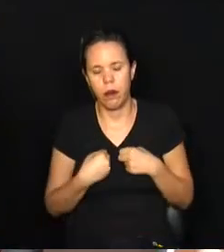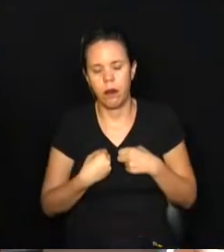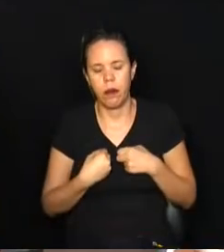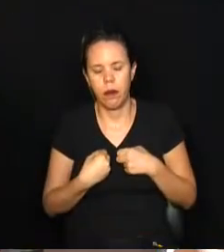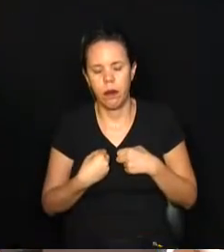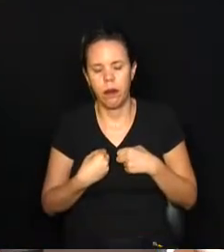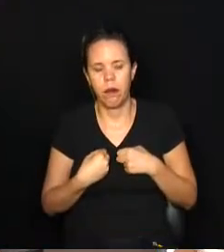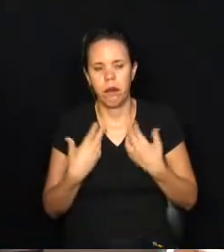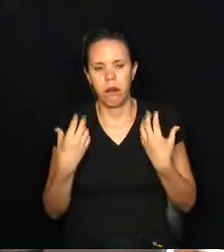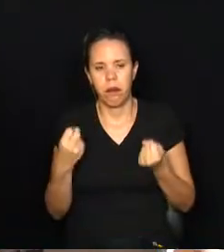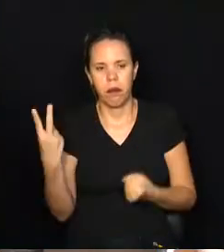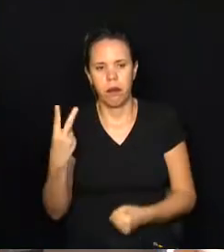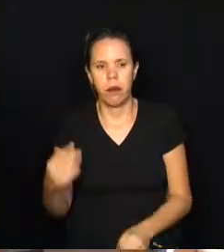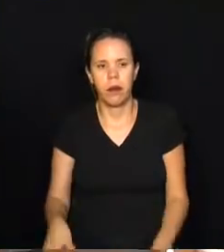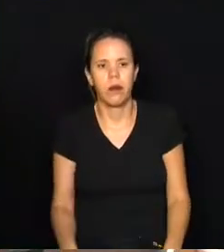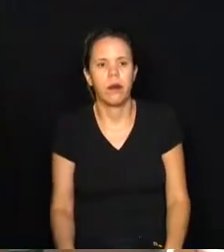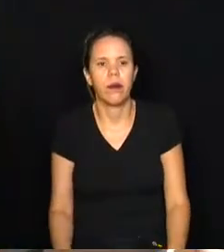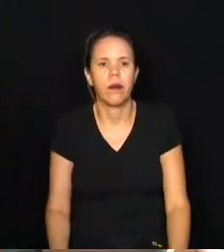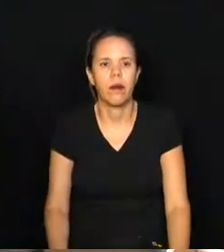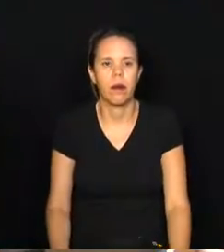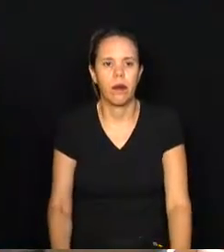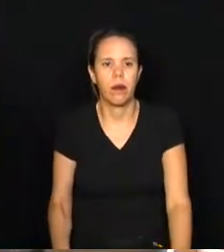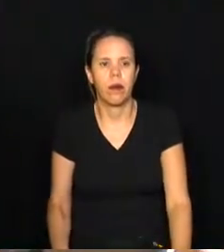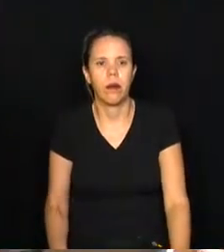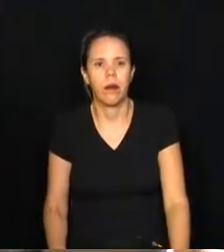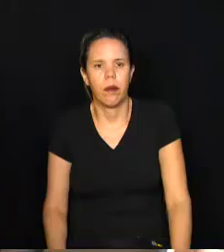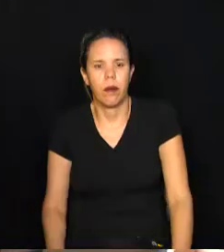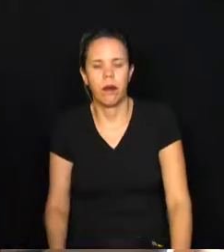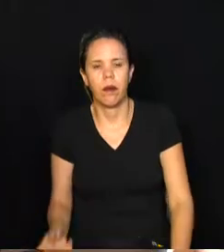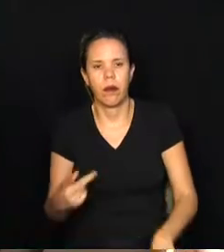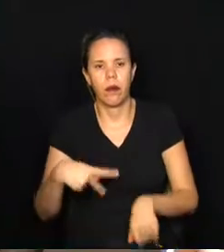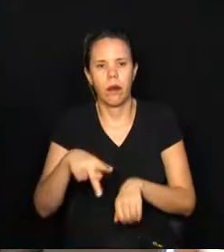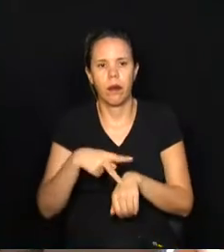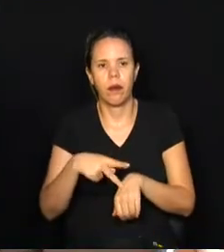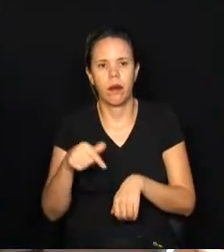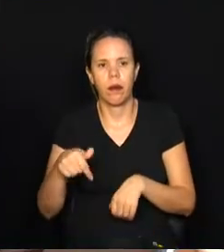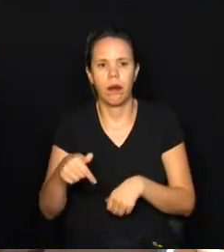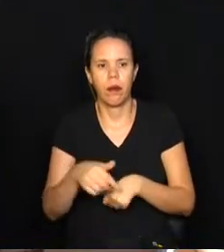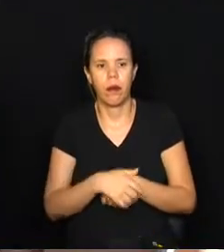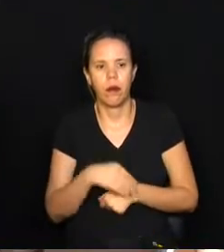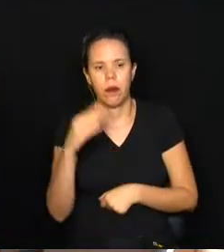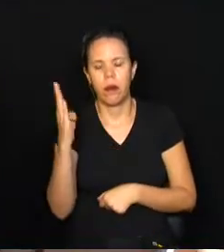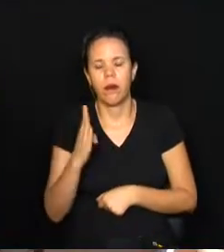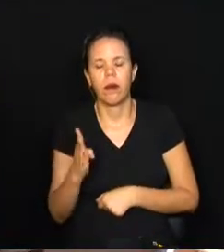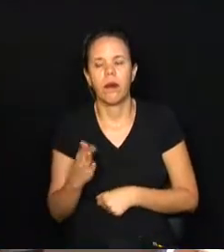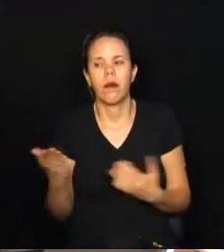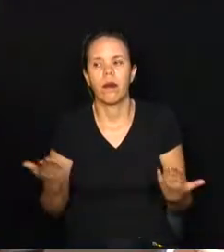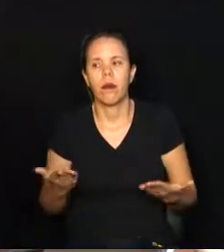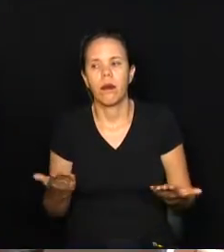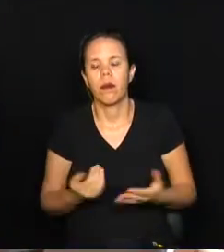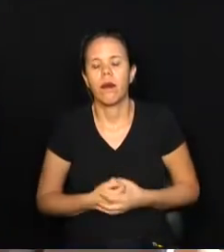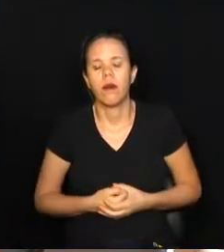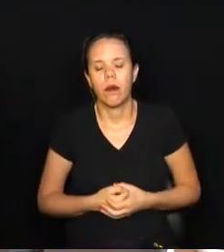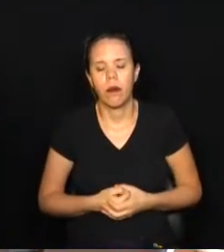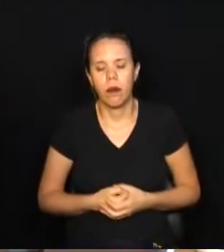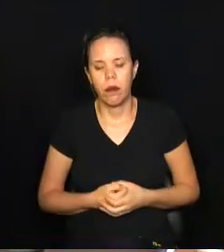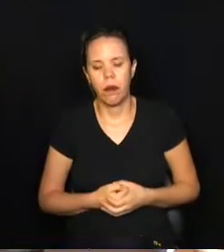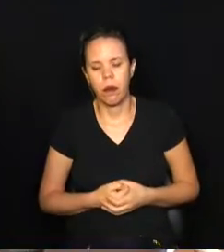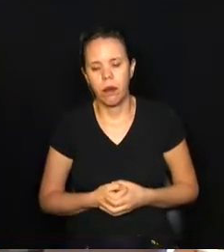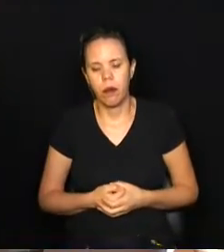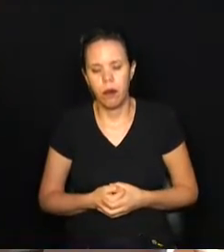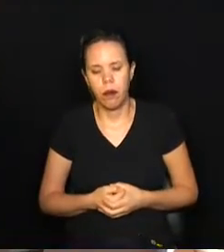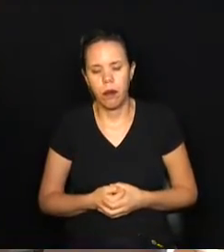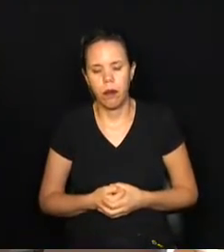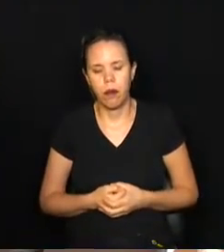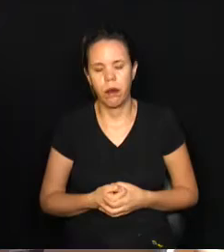todo o reconhecimento. Olha só, o nosso país, o Brasil hoje, é